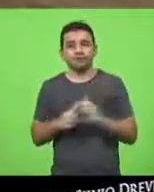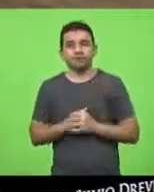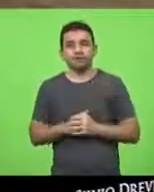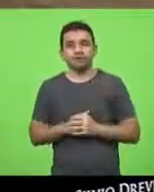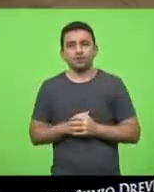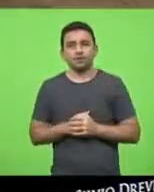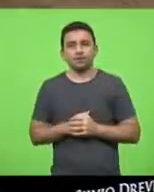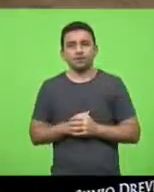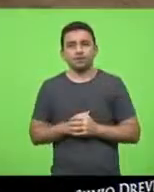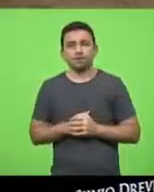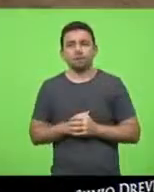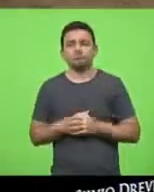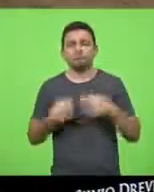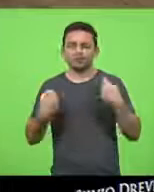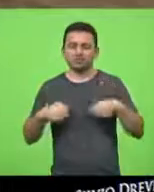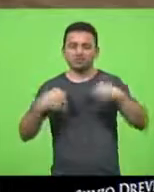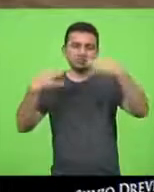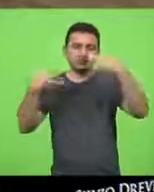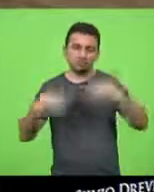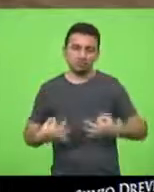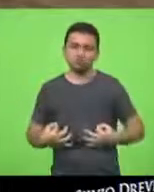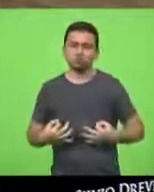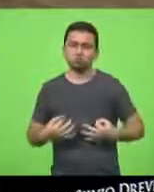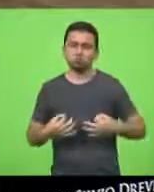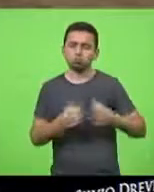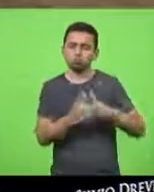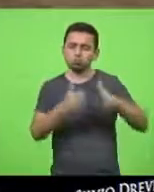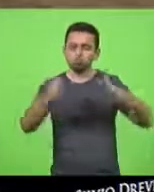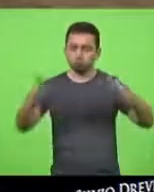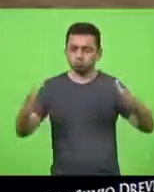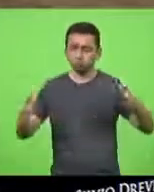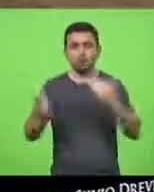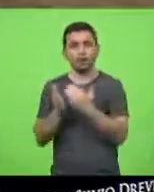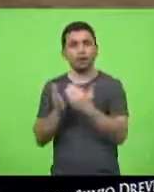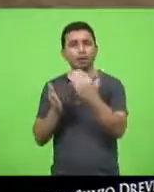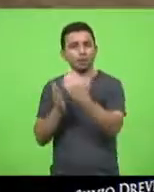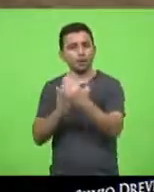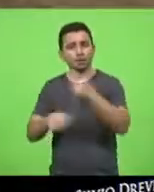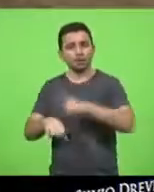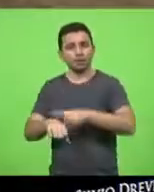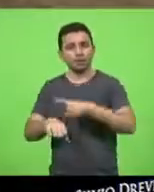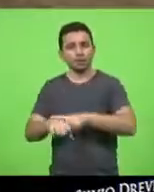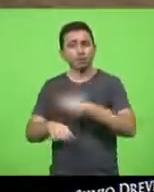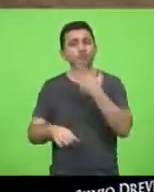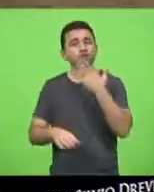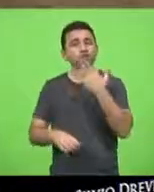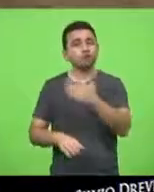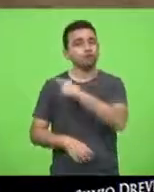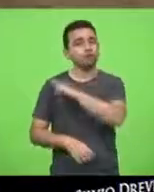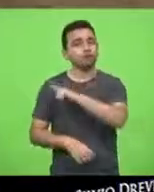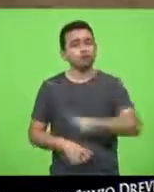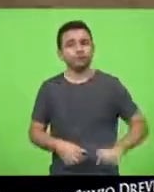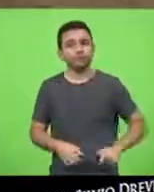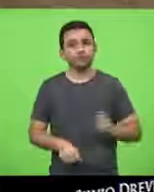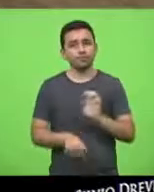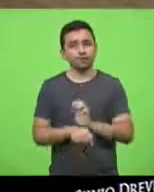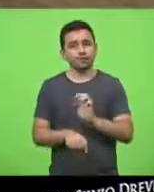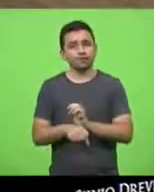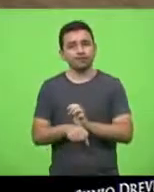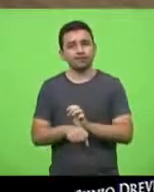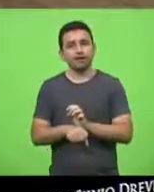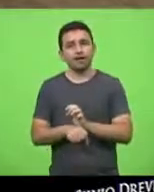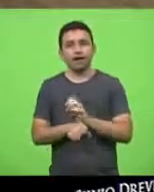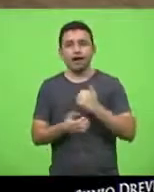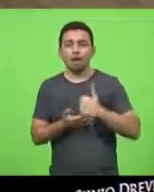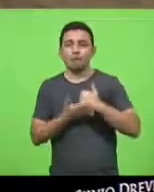vencendo, nada mais justo do que prorrogar, por mais um período, esta solicitação do governo do Estado, colaborado aqui com a